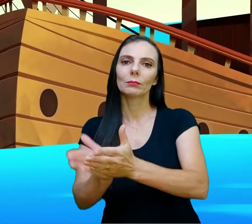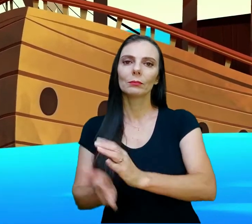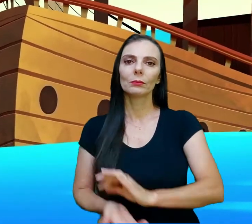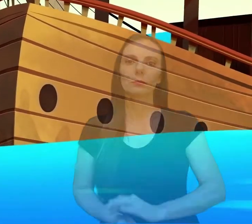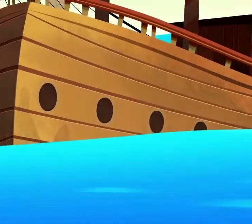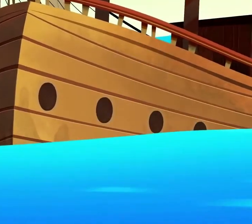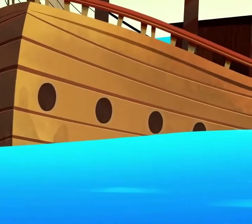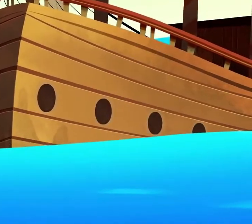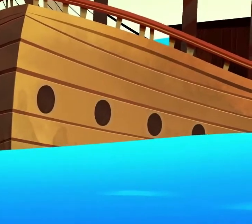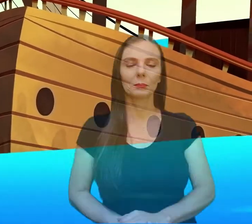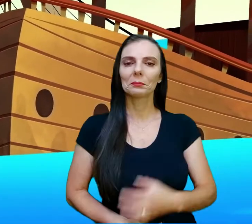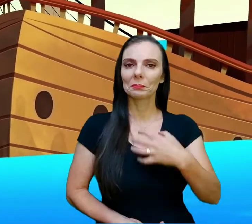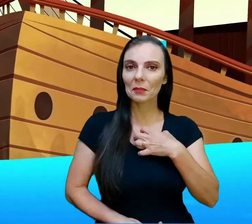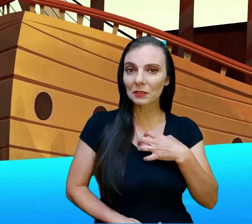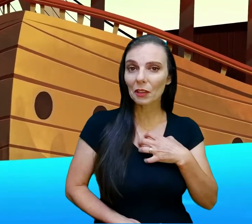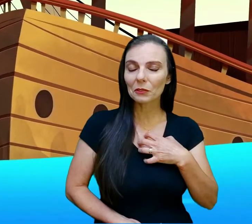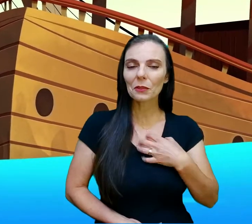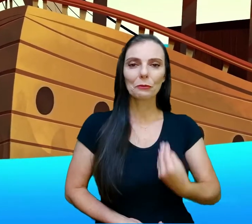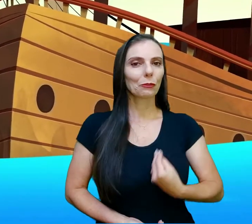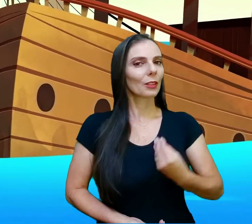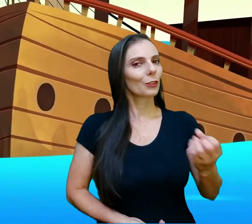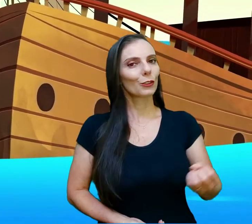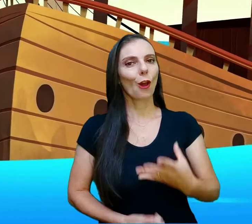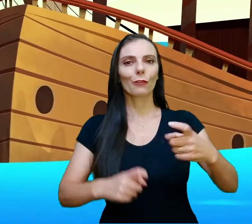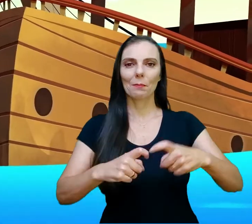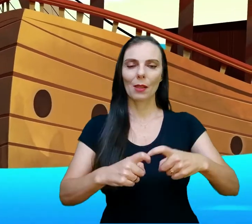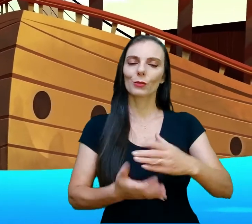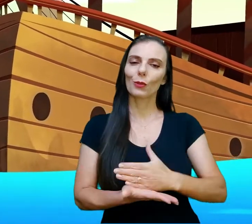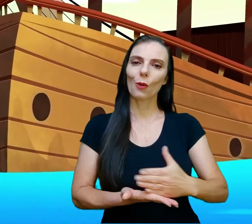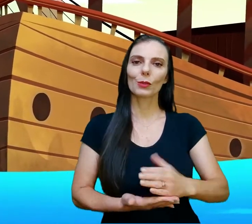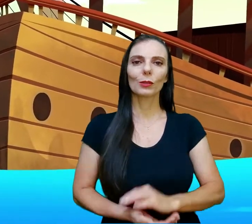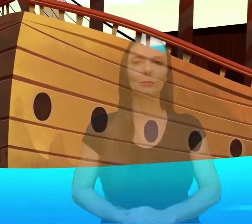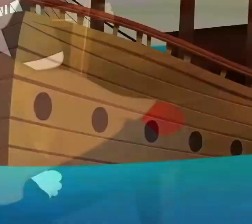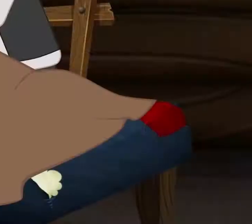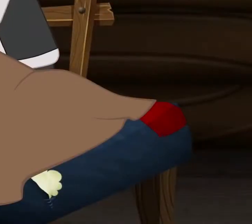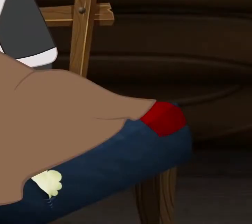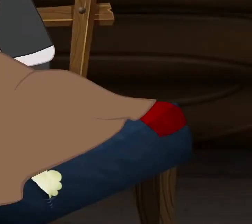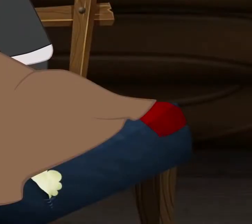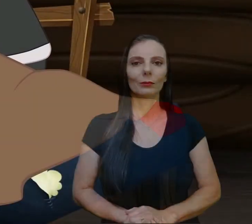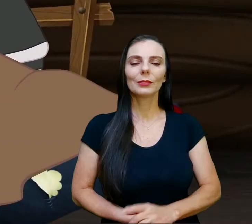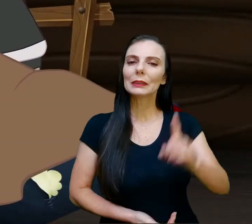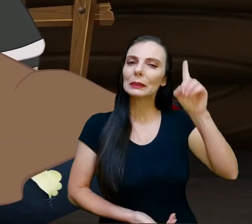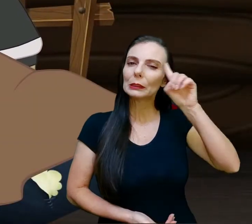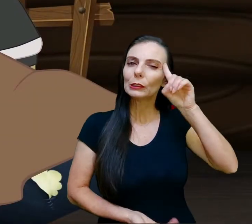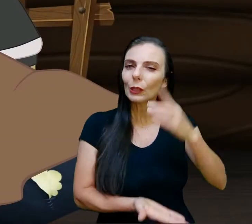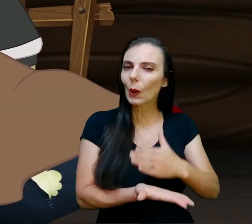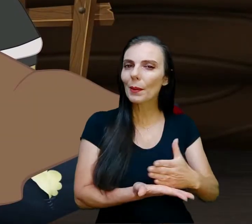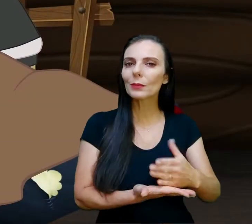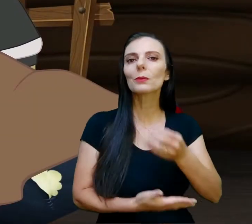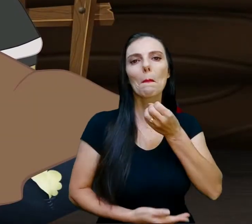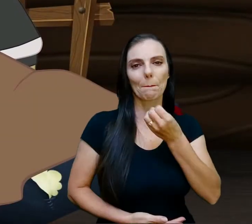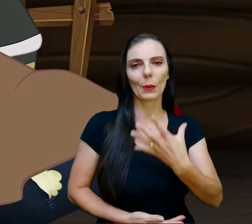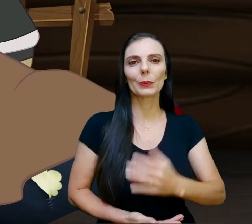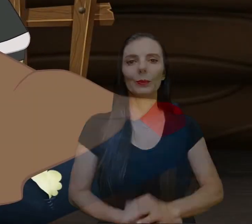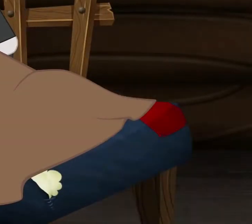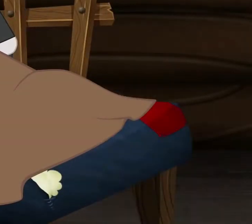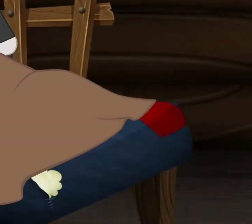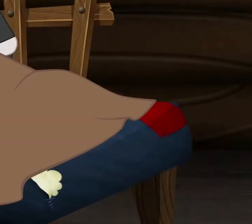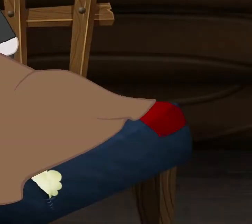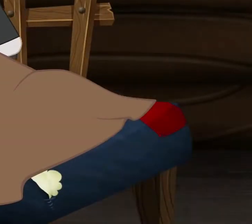navio. Assim, a vida nova do médico começou. Os primeiros dias foram muito